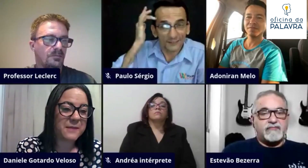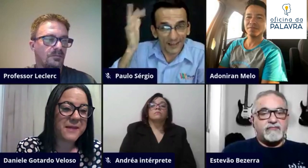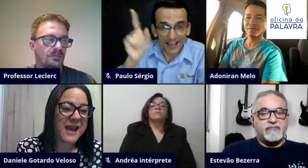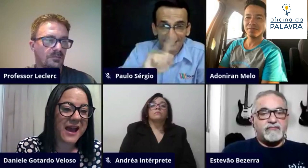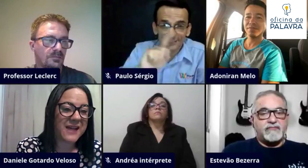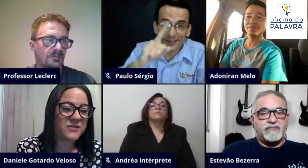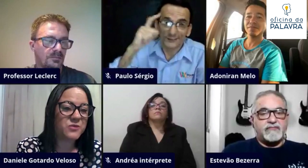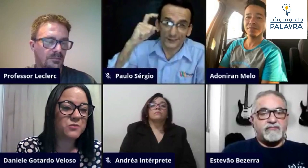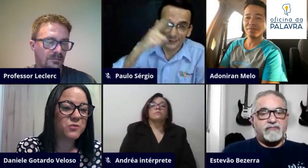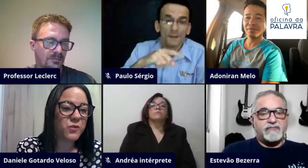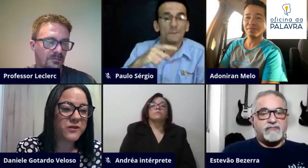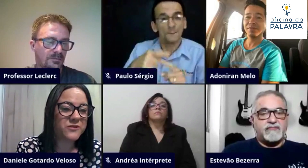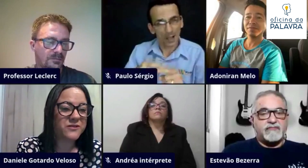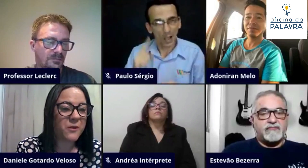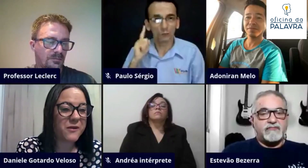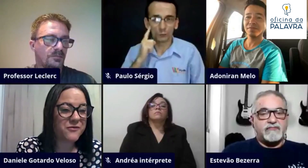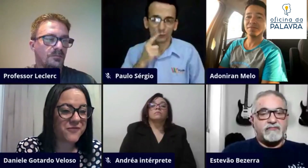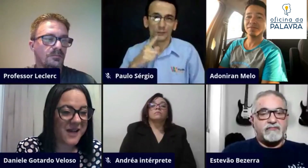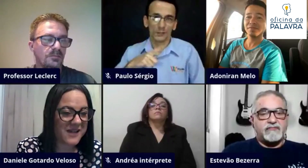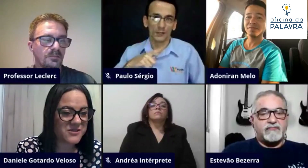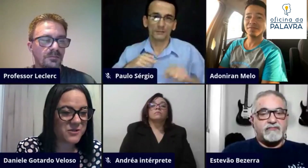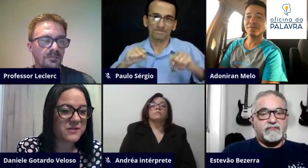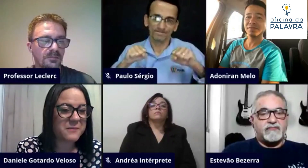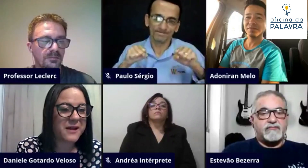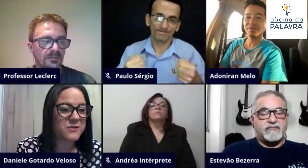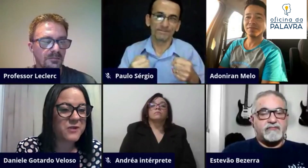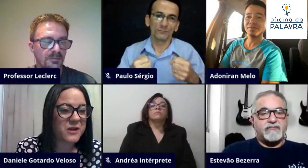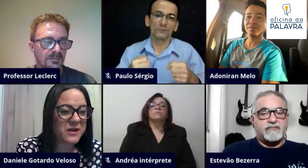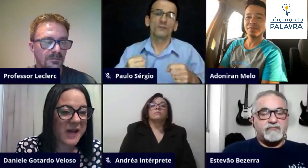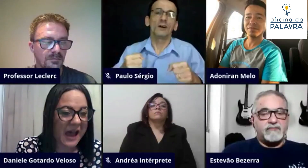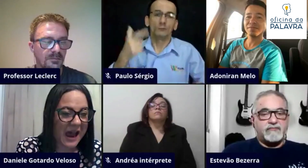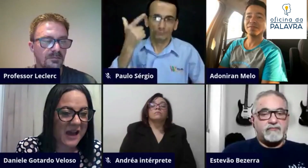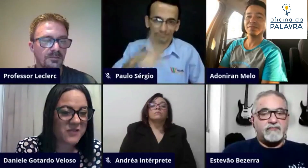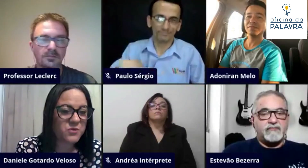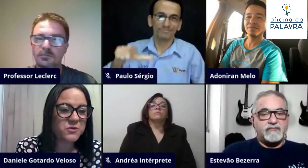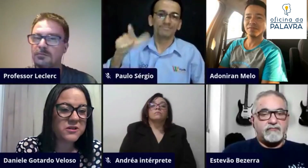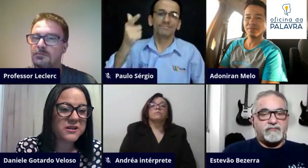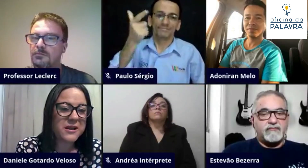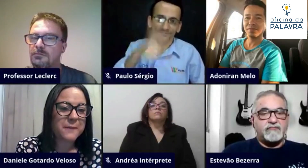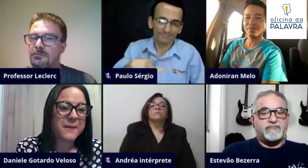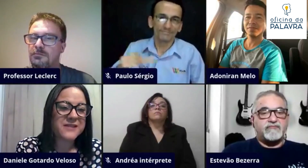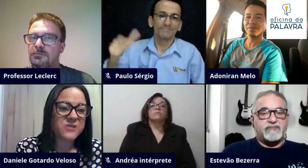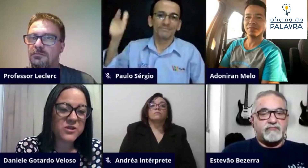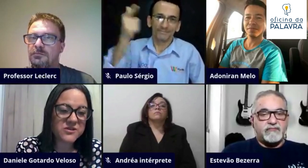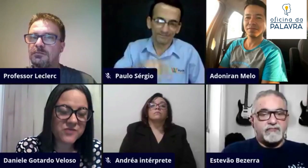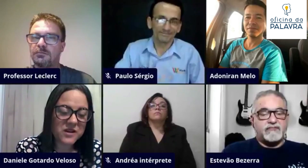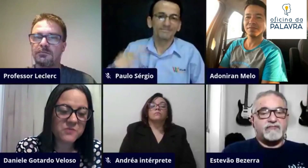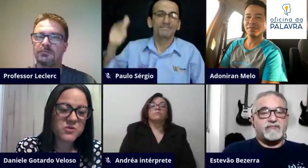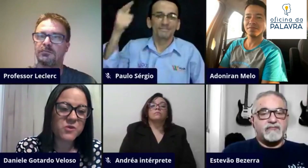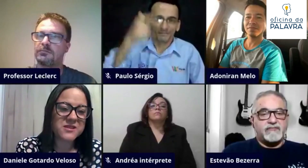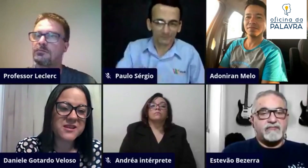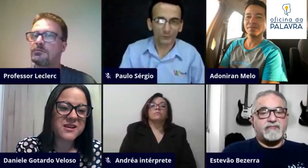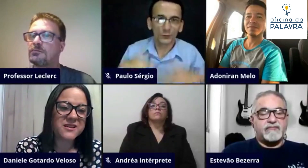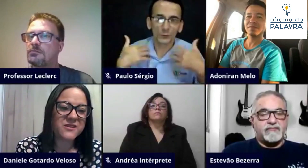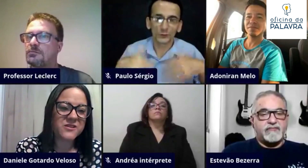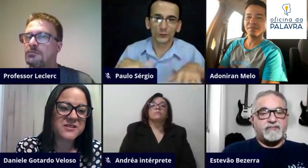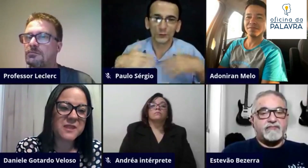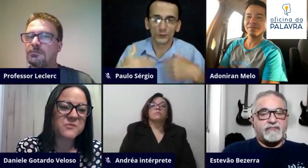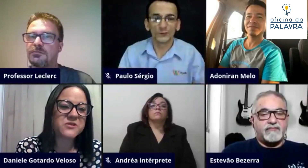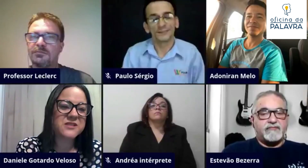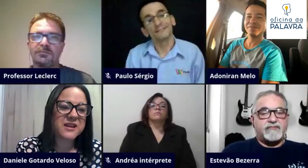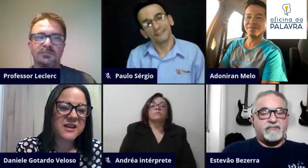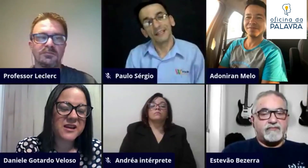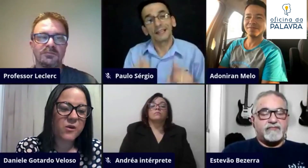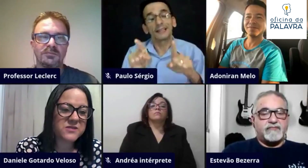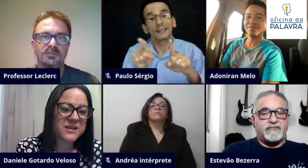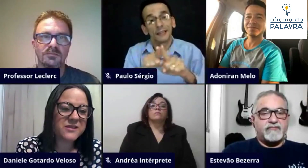tem trabalhado muito, não é fácil, é um trabalho árduo, mas nós vamos conseguir. Nós